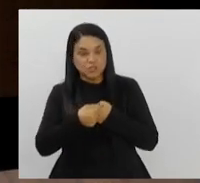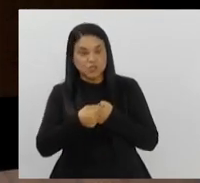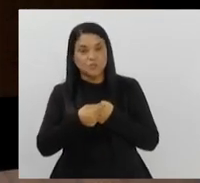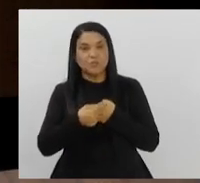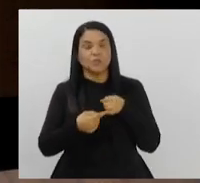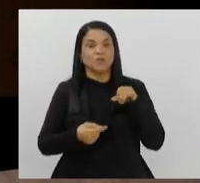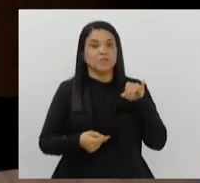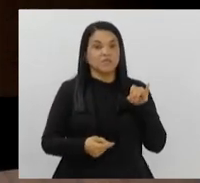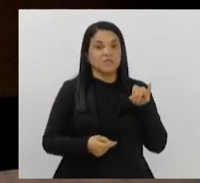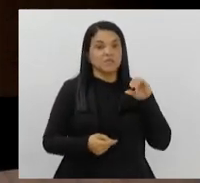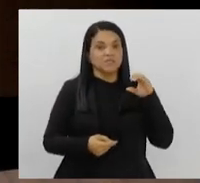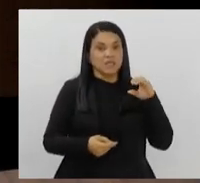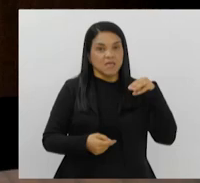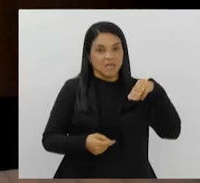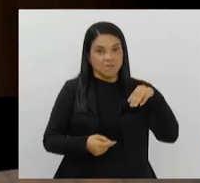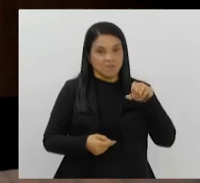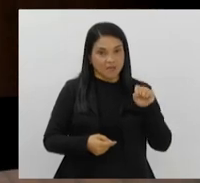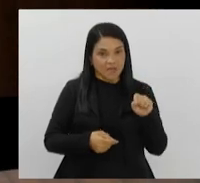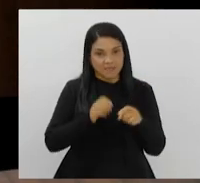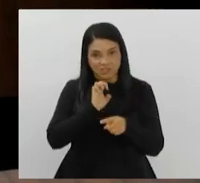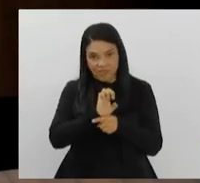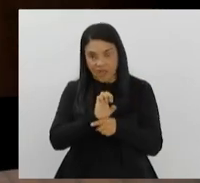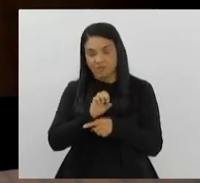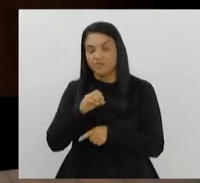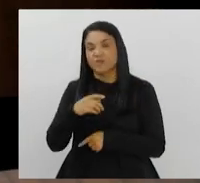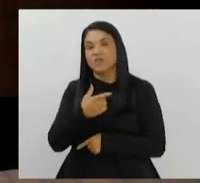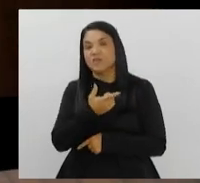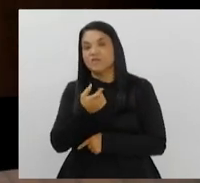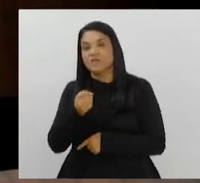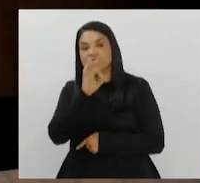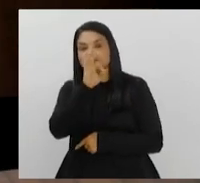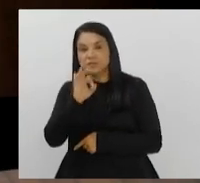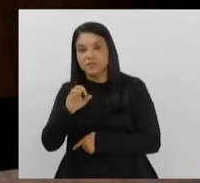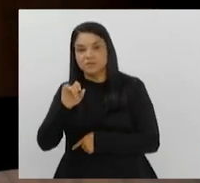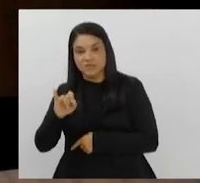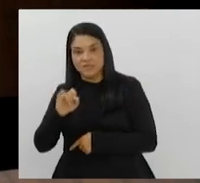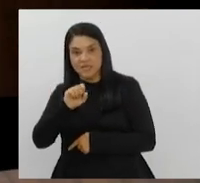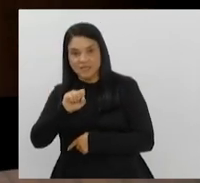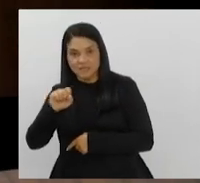com o Estado e 25% vai para os municípios.